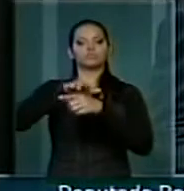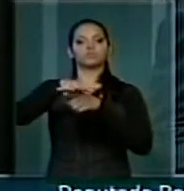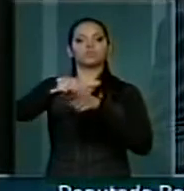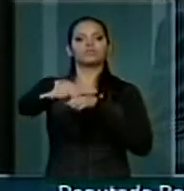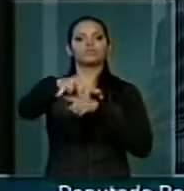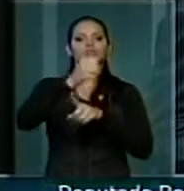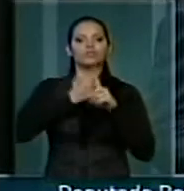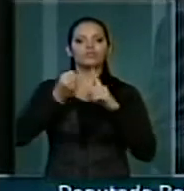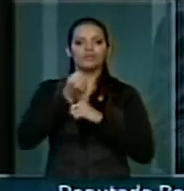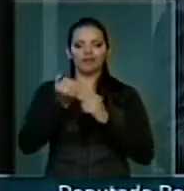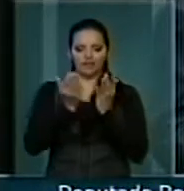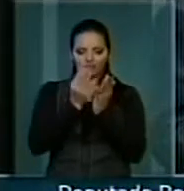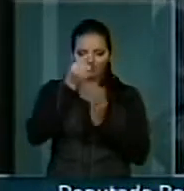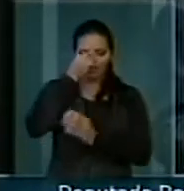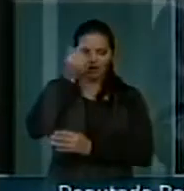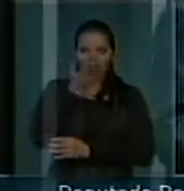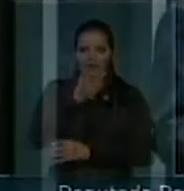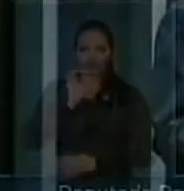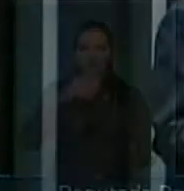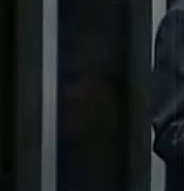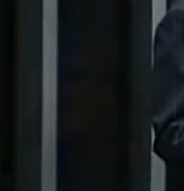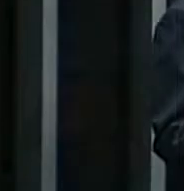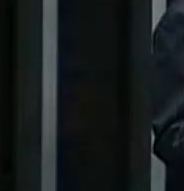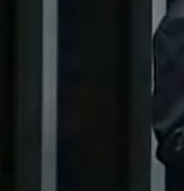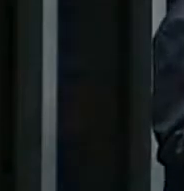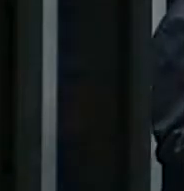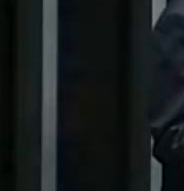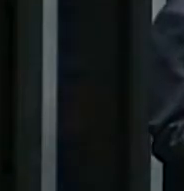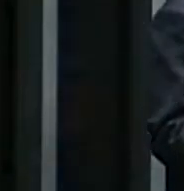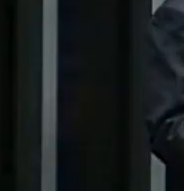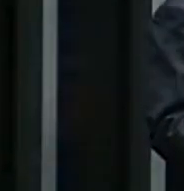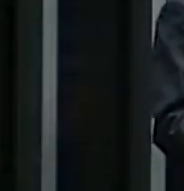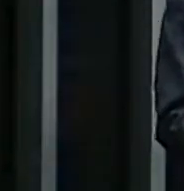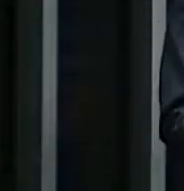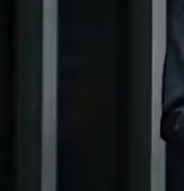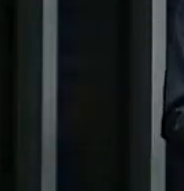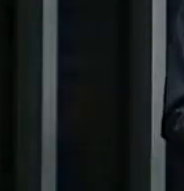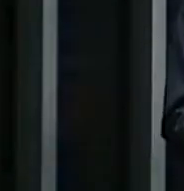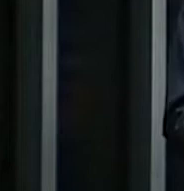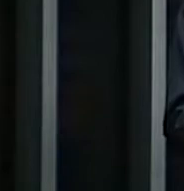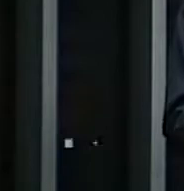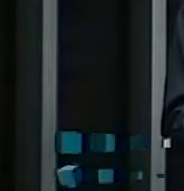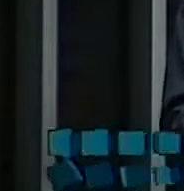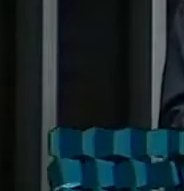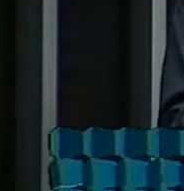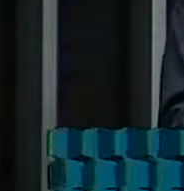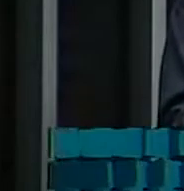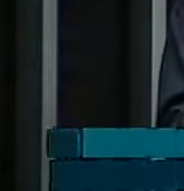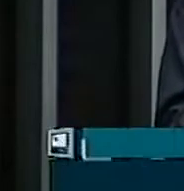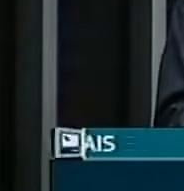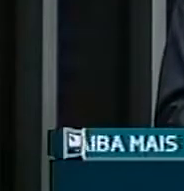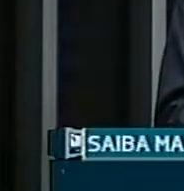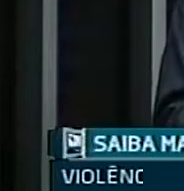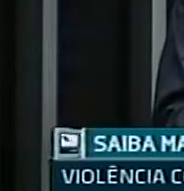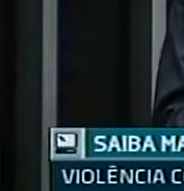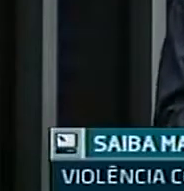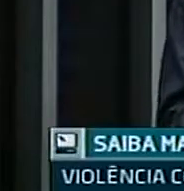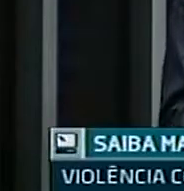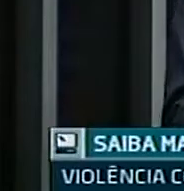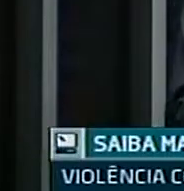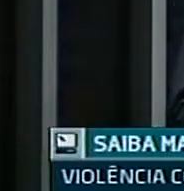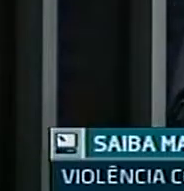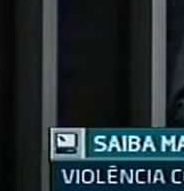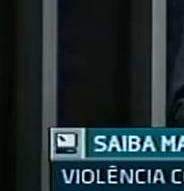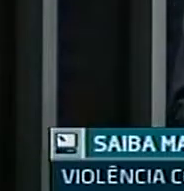é meramente fruto de um fundamentalismo religioso. Um homem ou uma instituição precisam ter posicionamentos